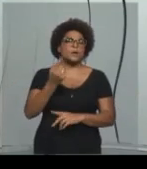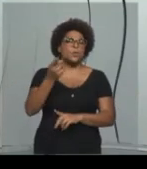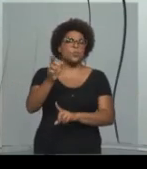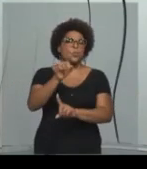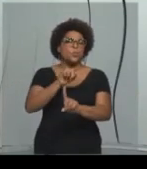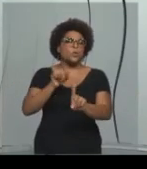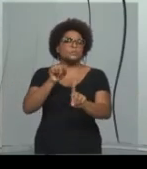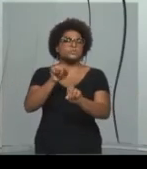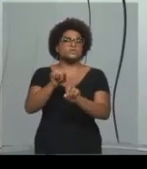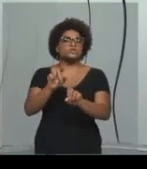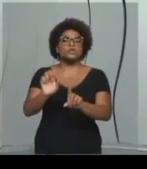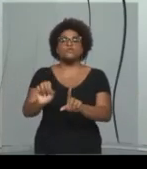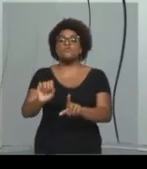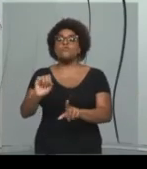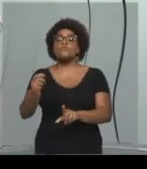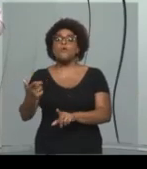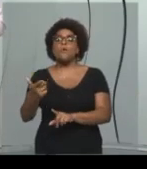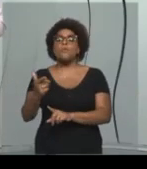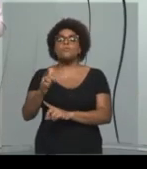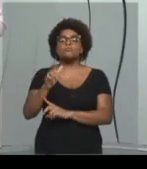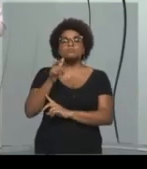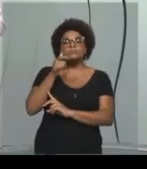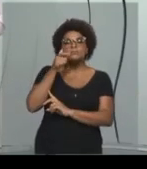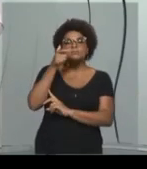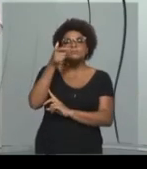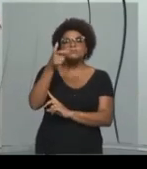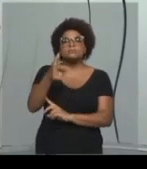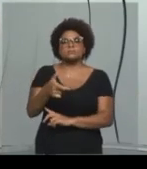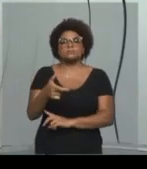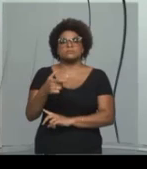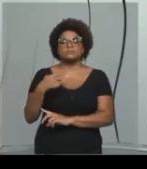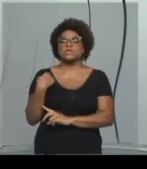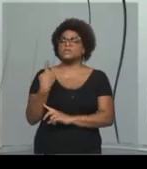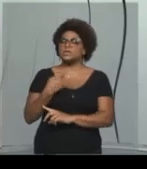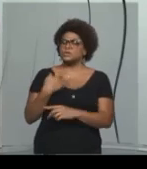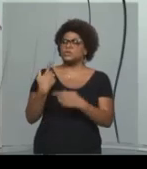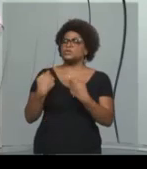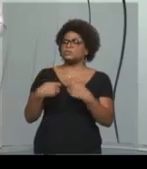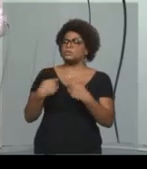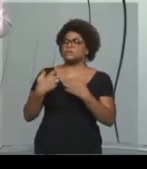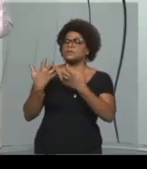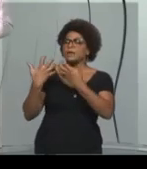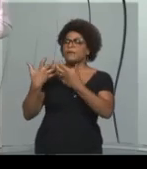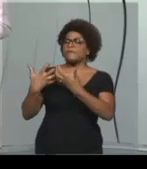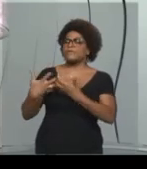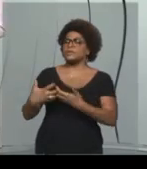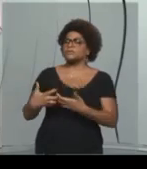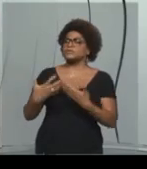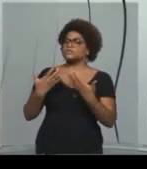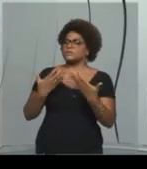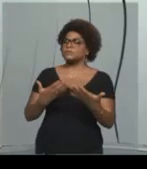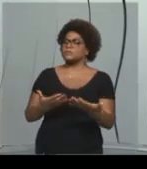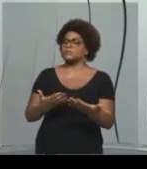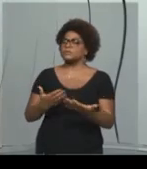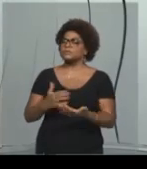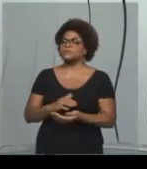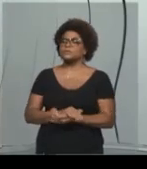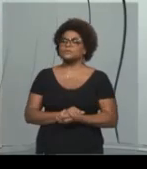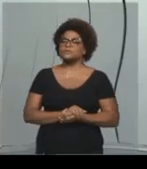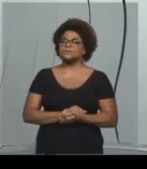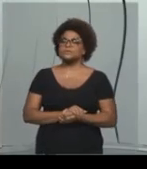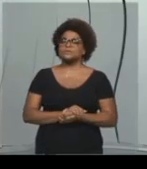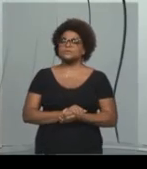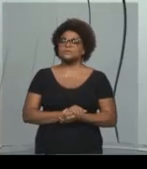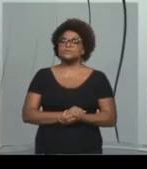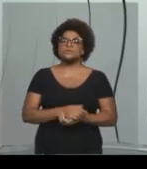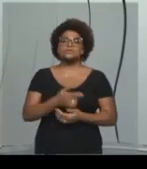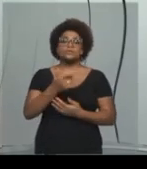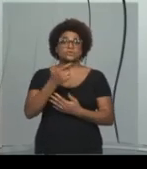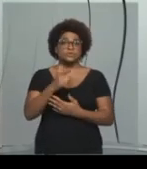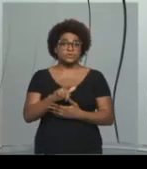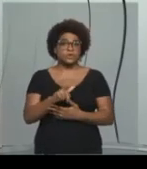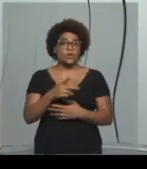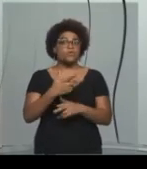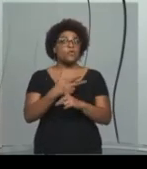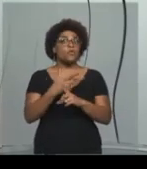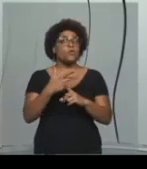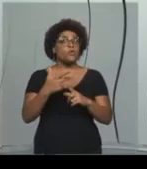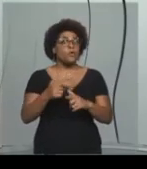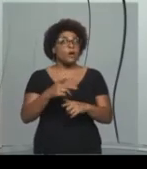outro interesse, e a gente precisa refletir bastante sobre isso. Novamente, são questões que costumam